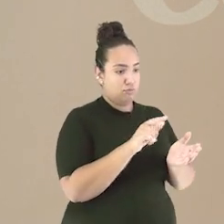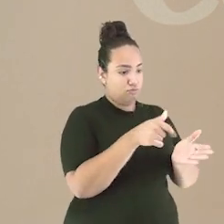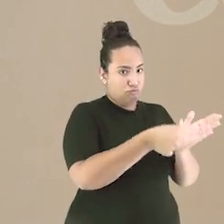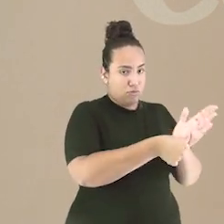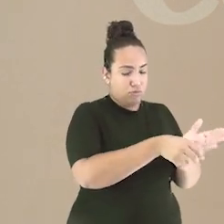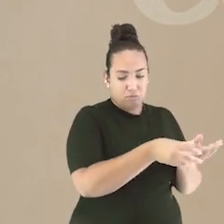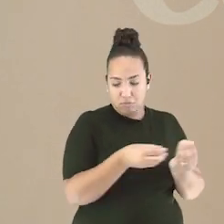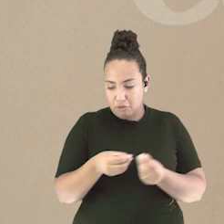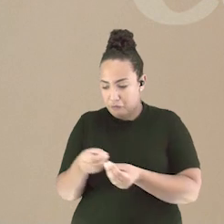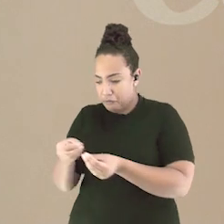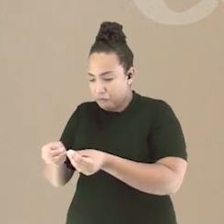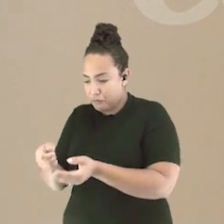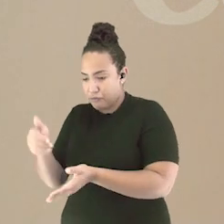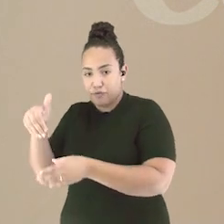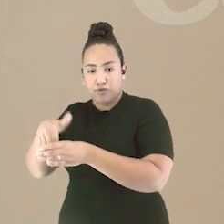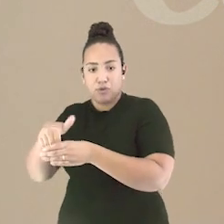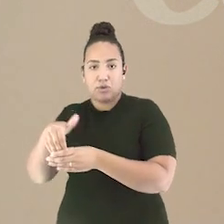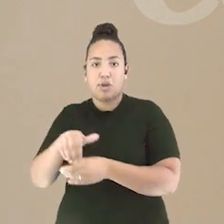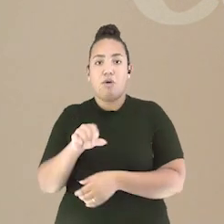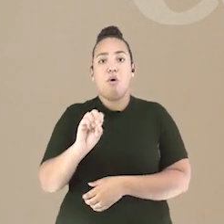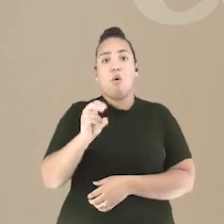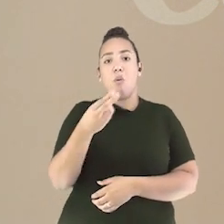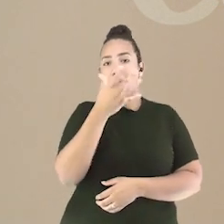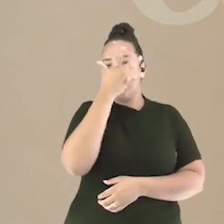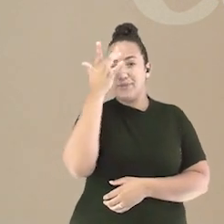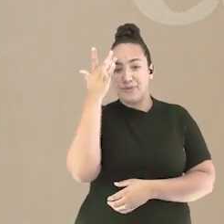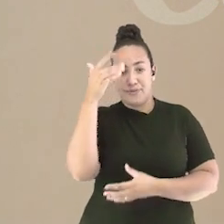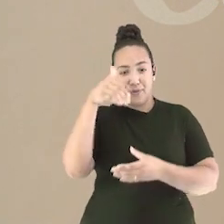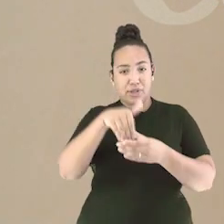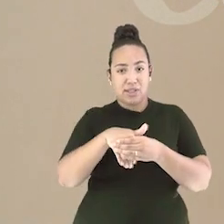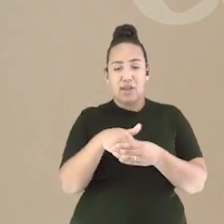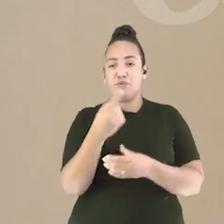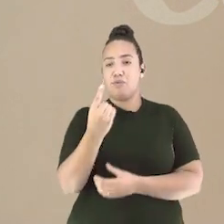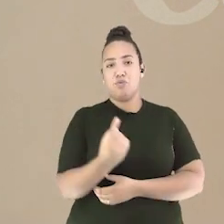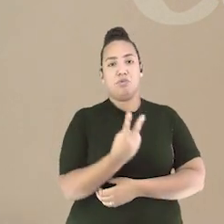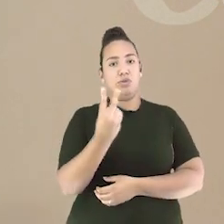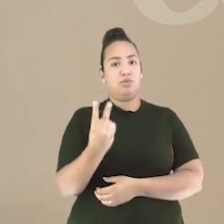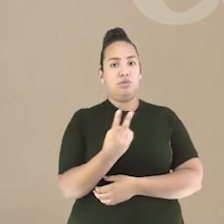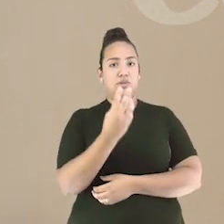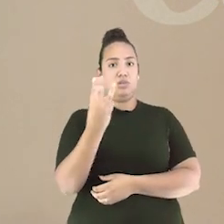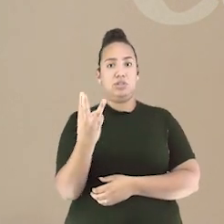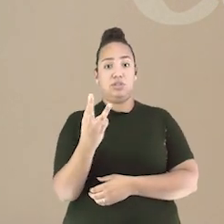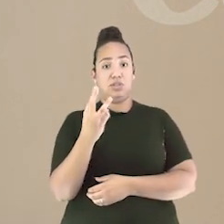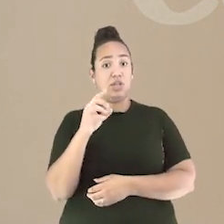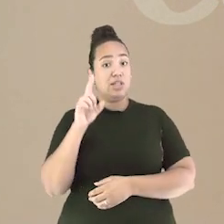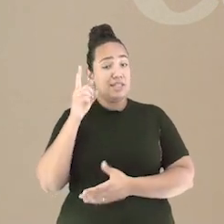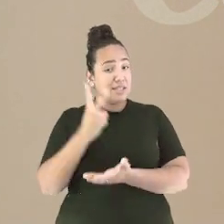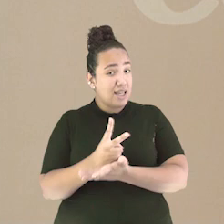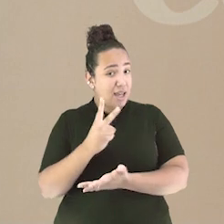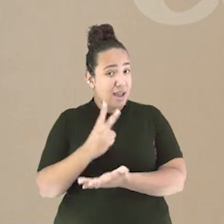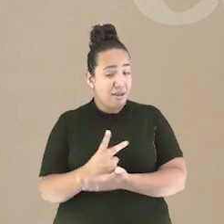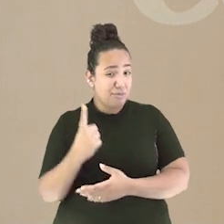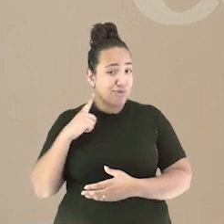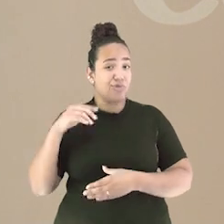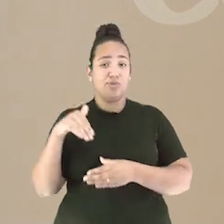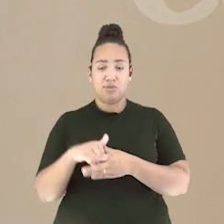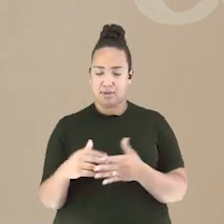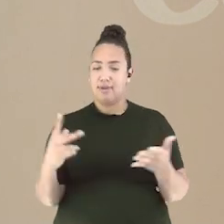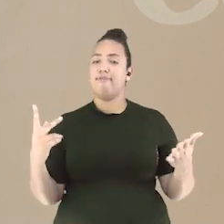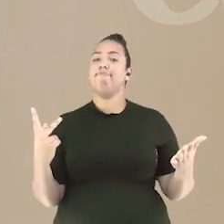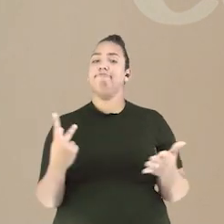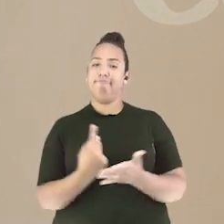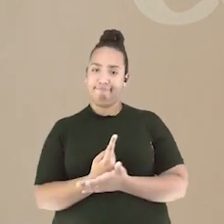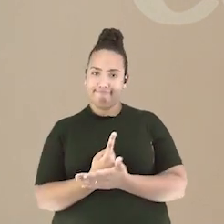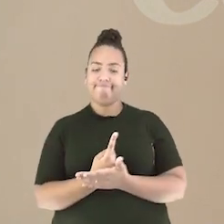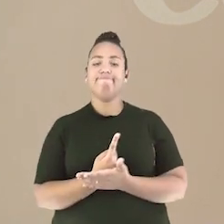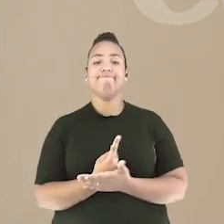pelo próprio coronel. Outros que votaram 2, 3 ou 4 vezes. Isso tudo no dia das eleições. Só que não para